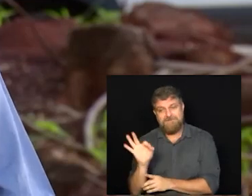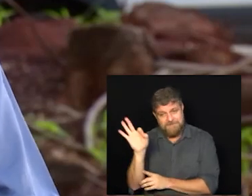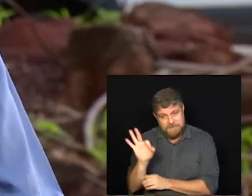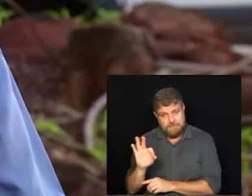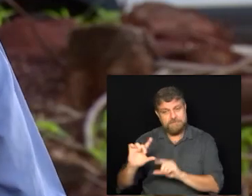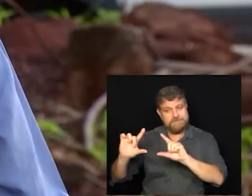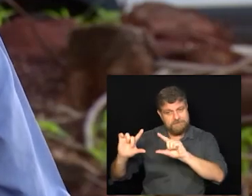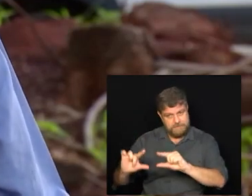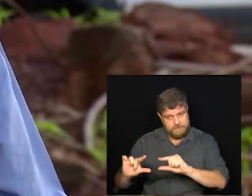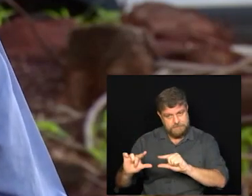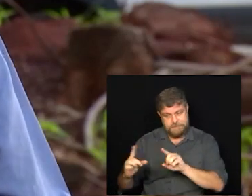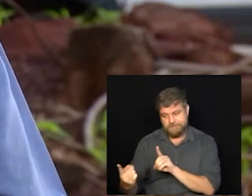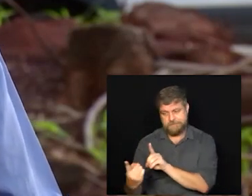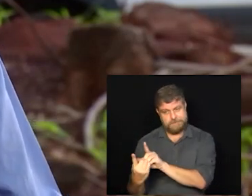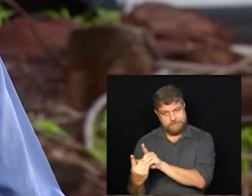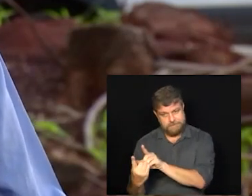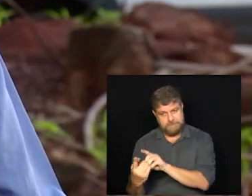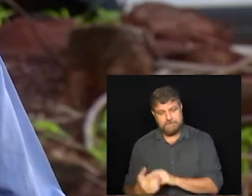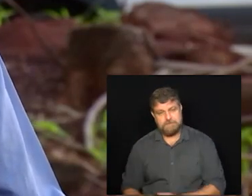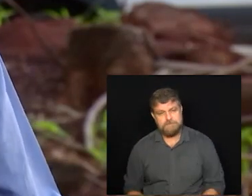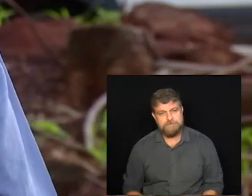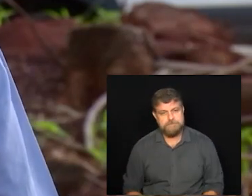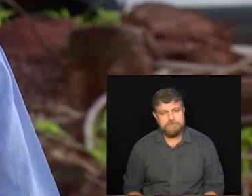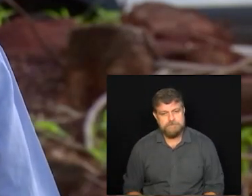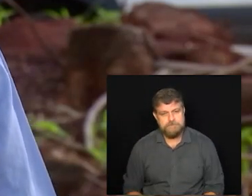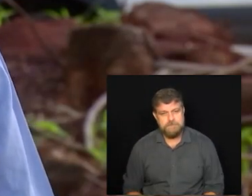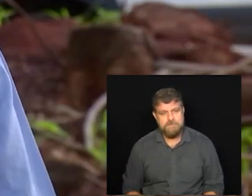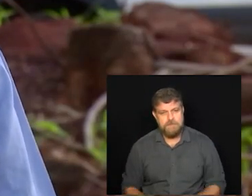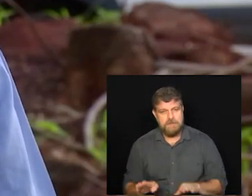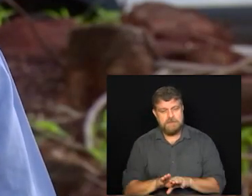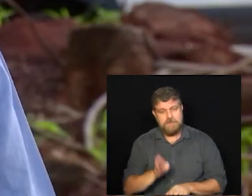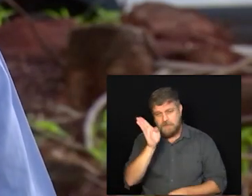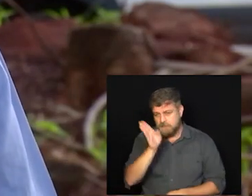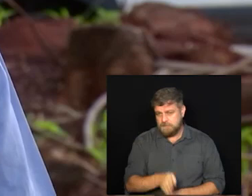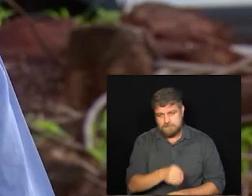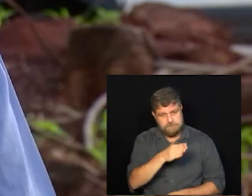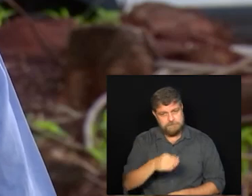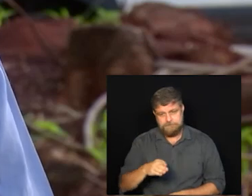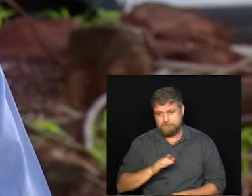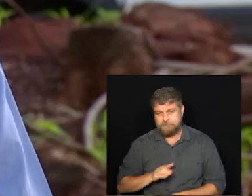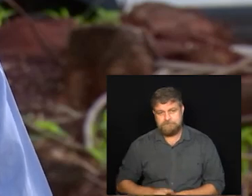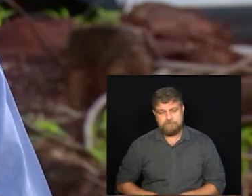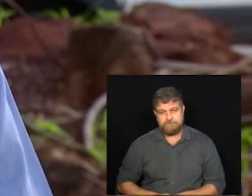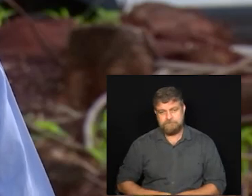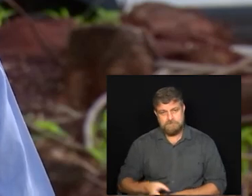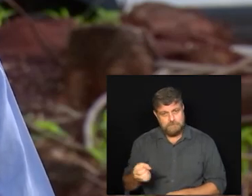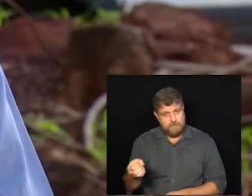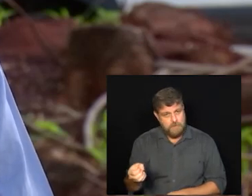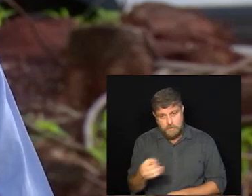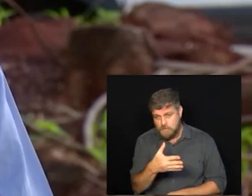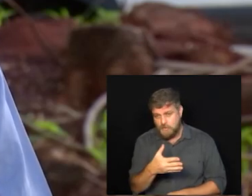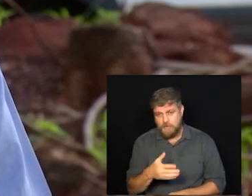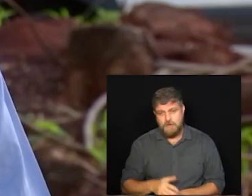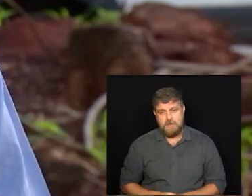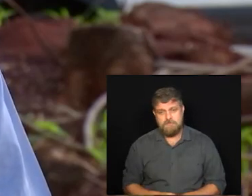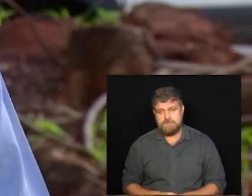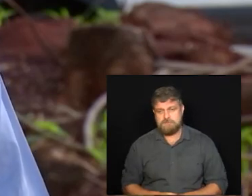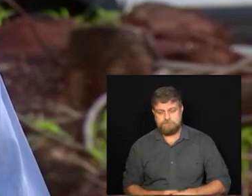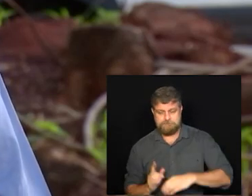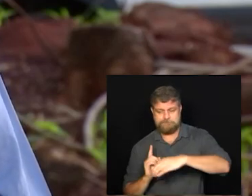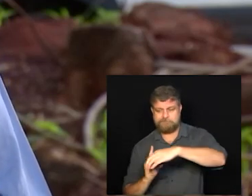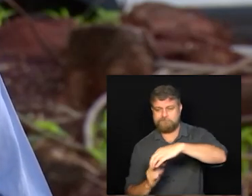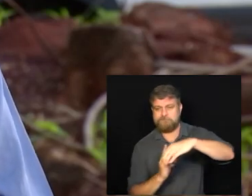certo? A suspensão do atendimento de casos novos em todos os